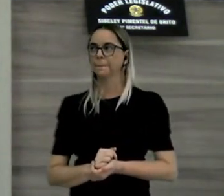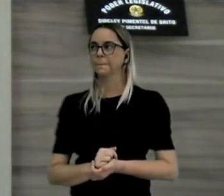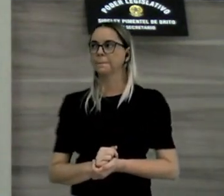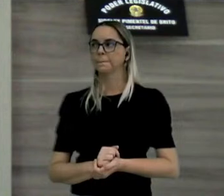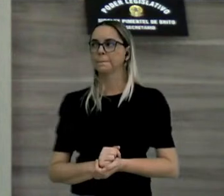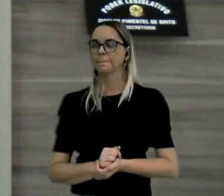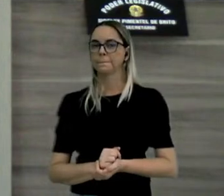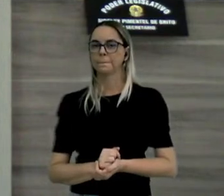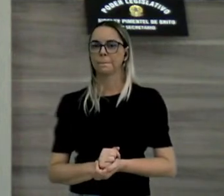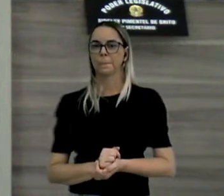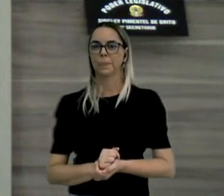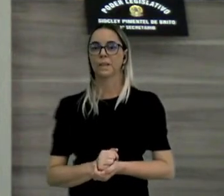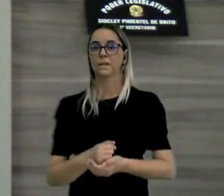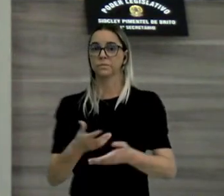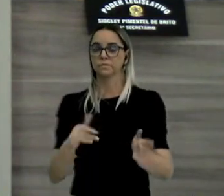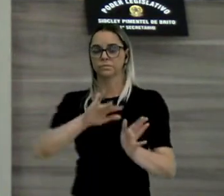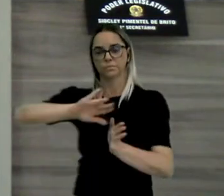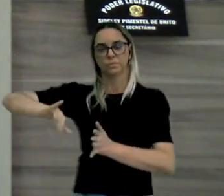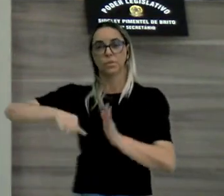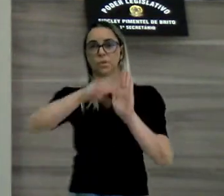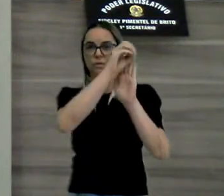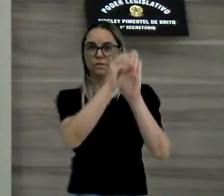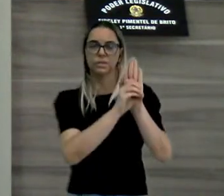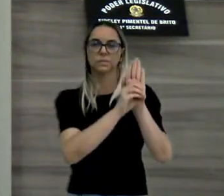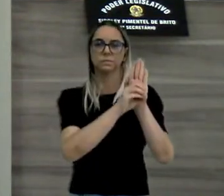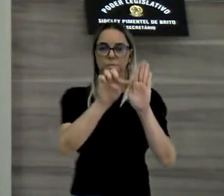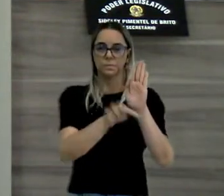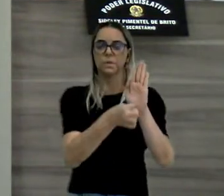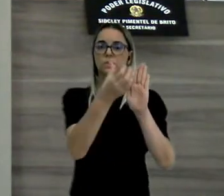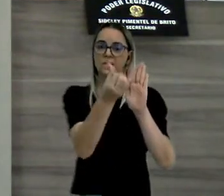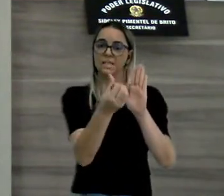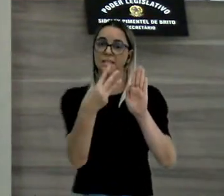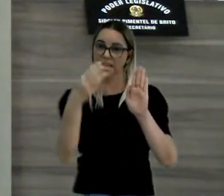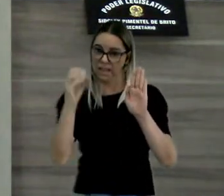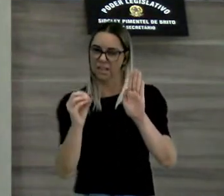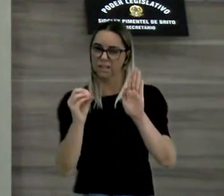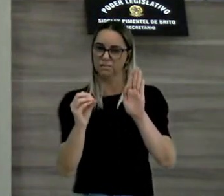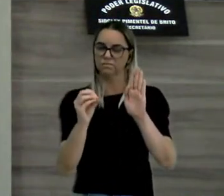sent Ofício 1630 do Ministério da